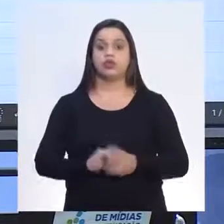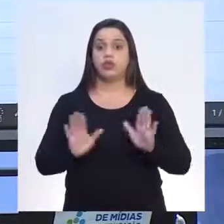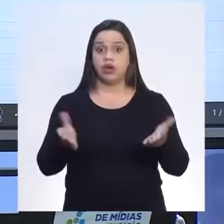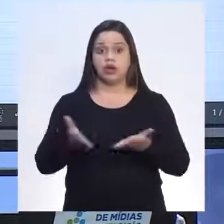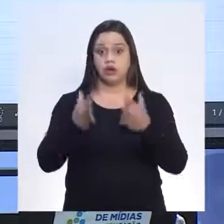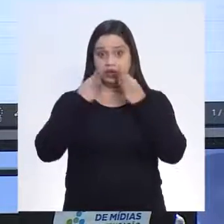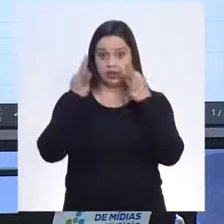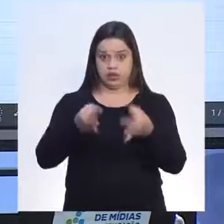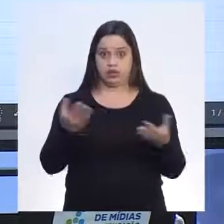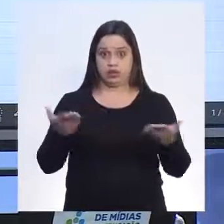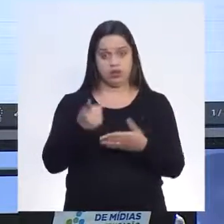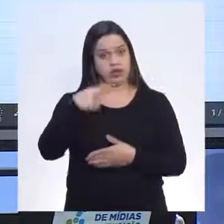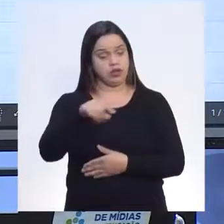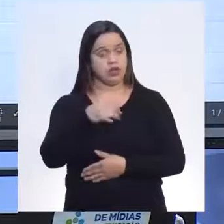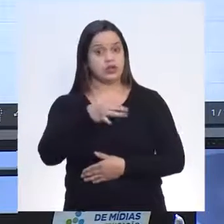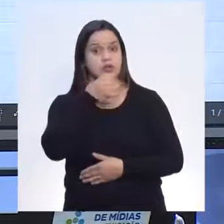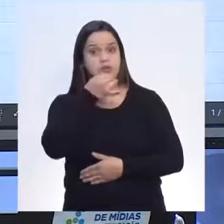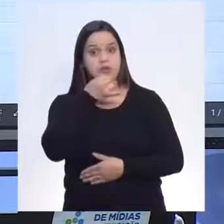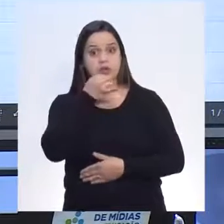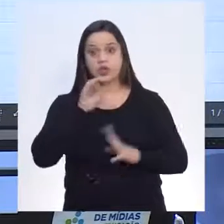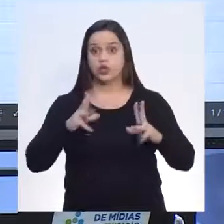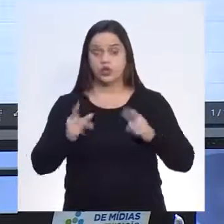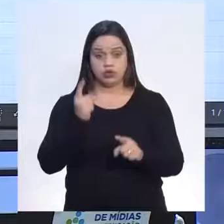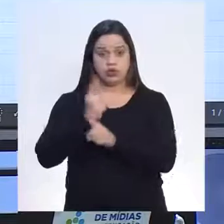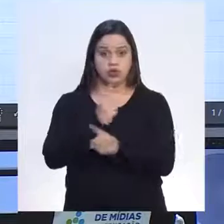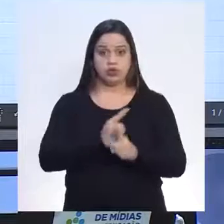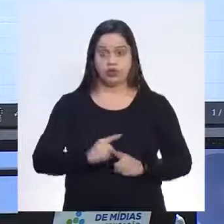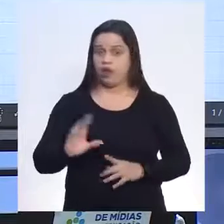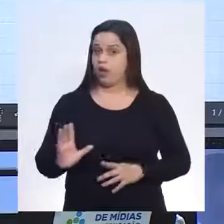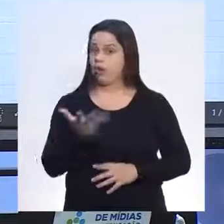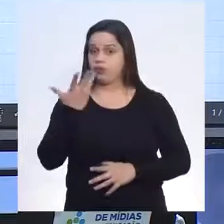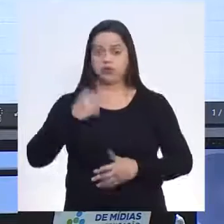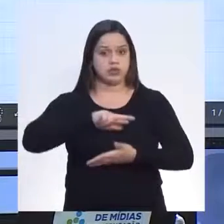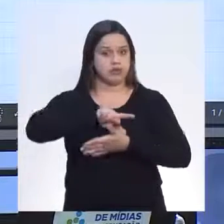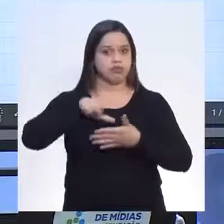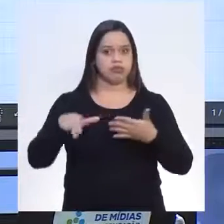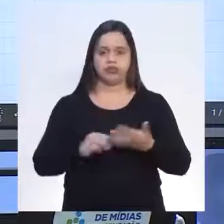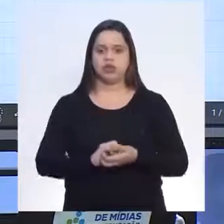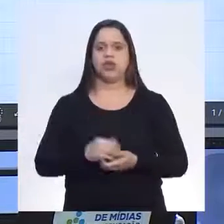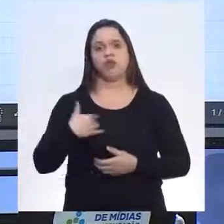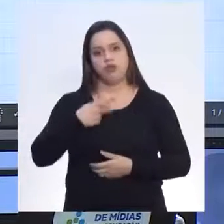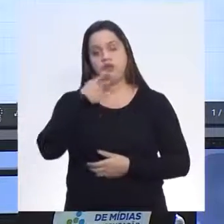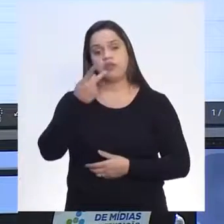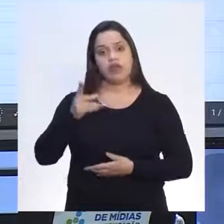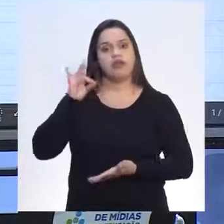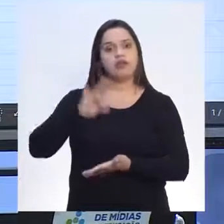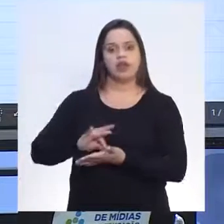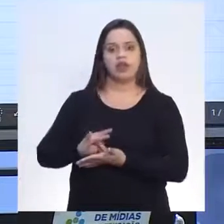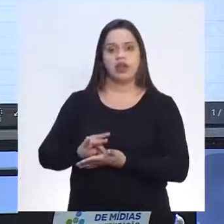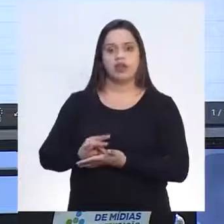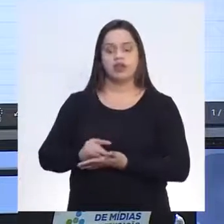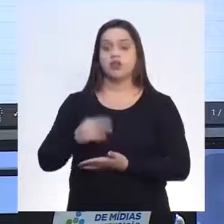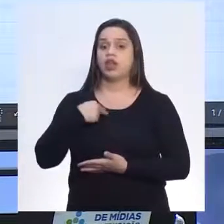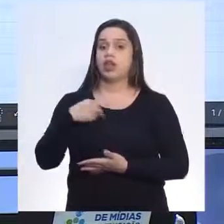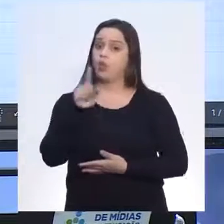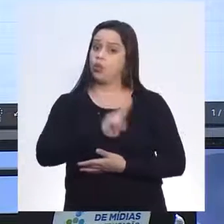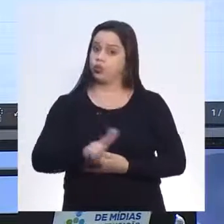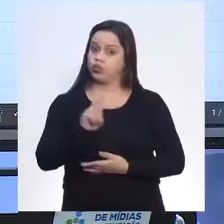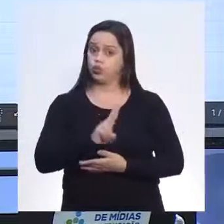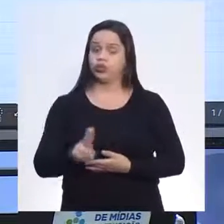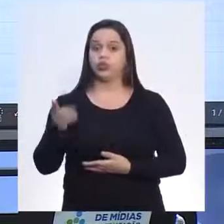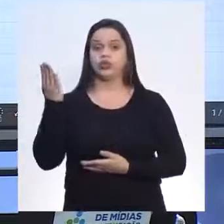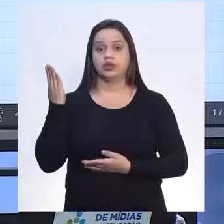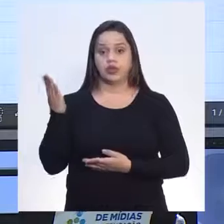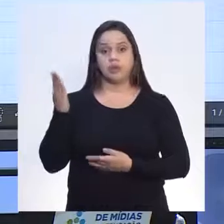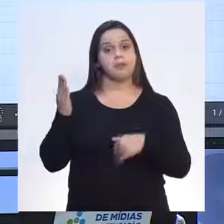esses modelos aí que vocês vão encontrar, vai acontecer muito. Sou bem honesto, eu utilizo esse outro modelo que eu acho mais